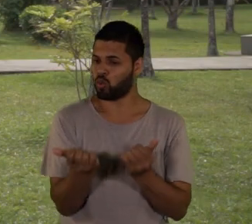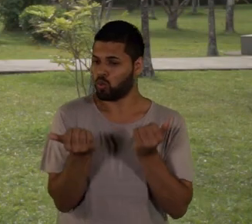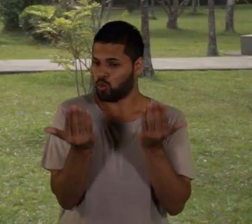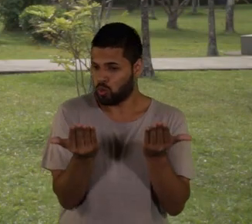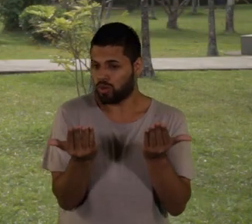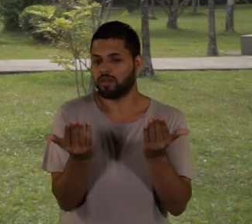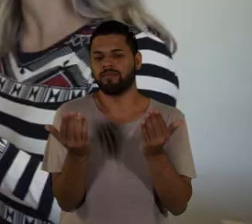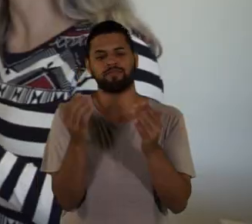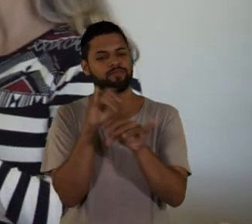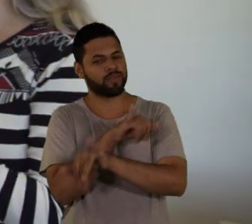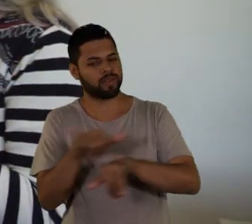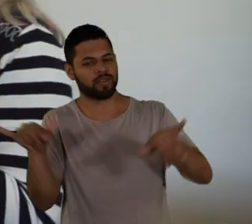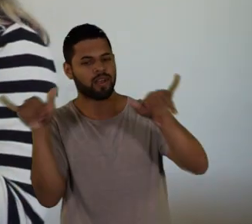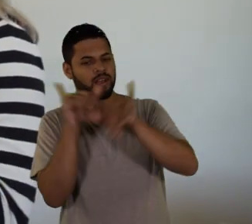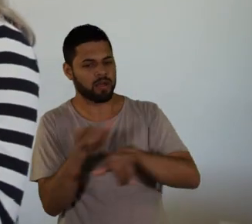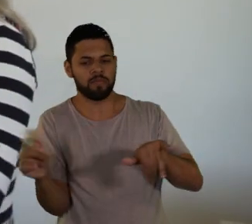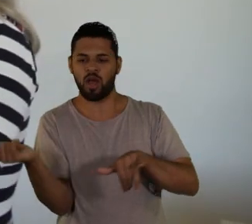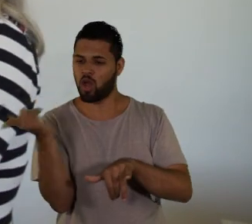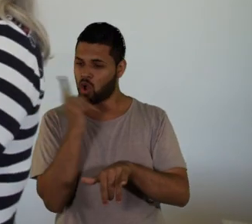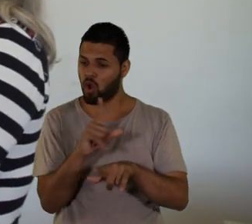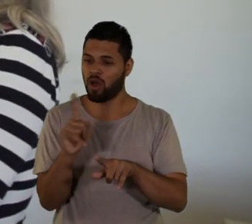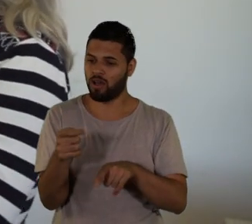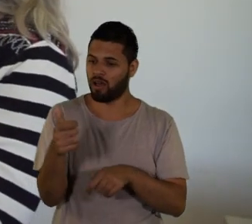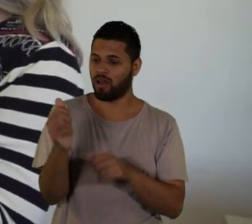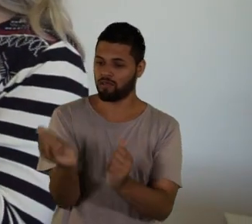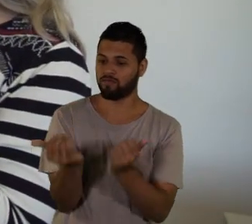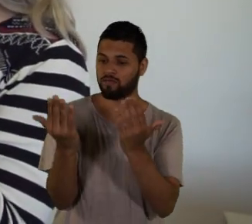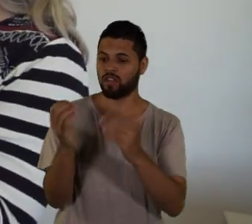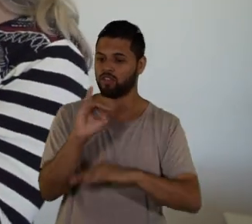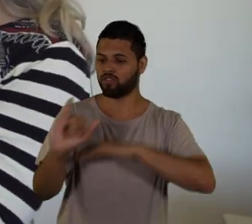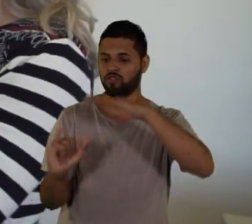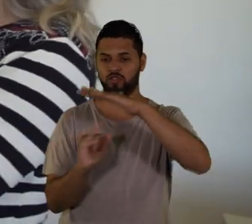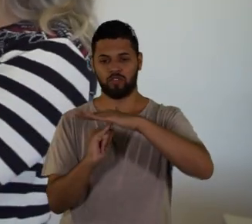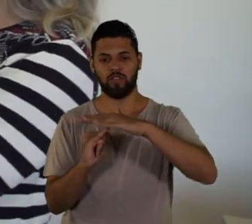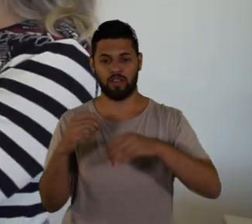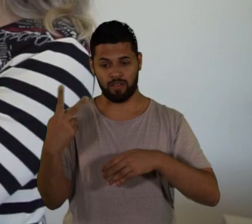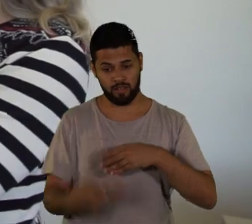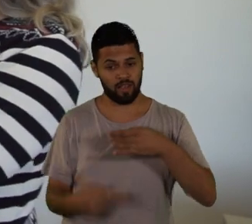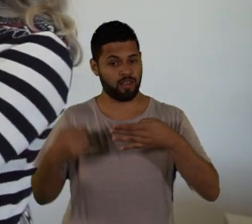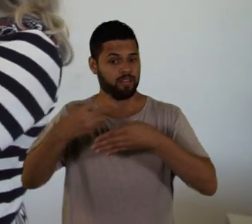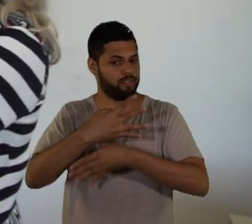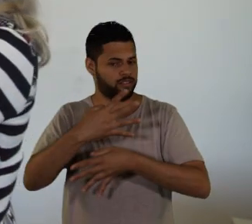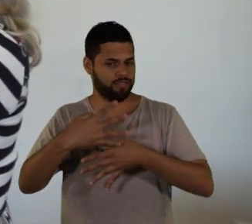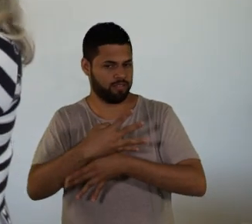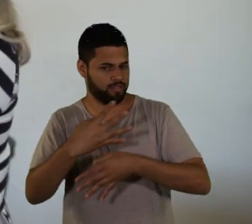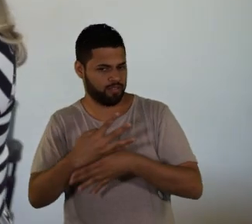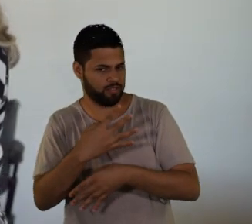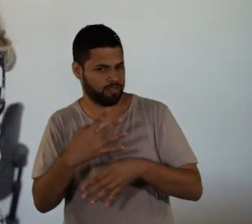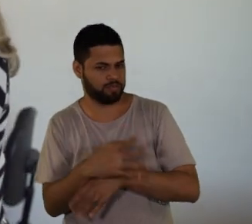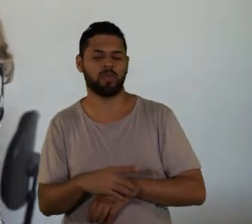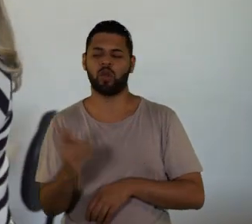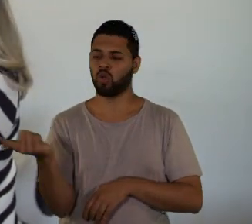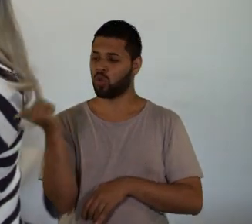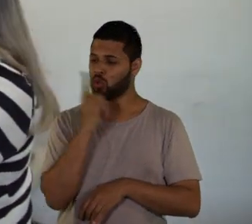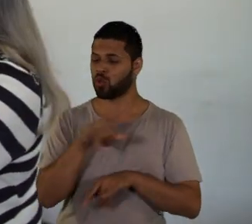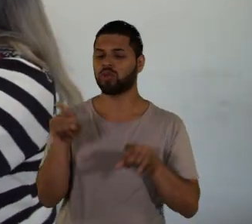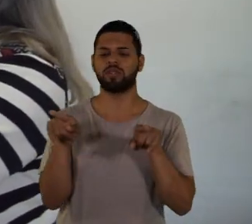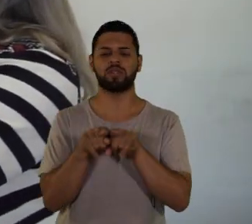doações, a gente faz campanhas para doações para instituições da cidade. A gente